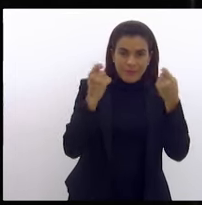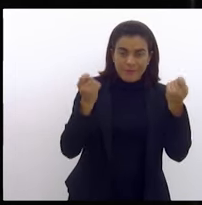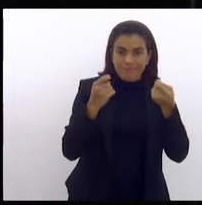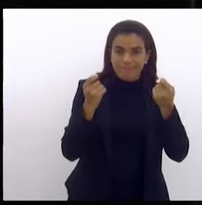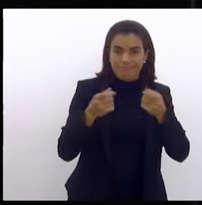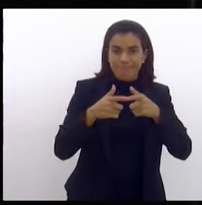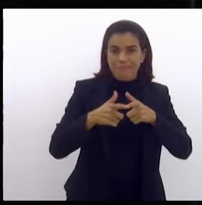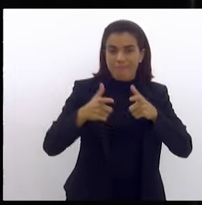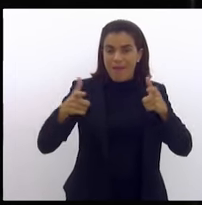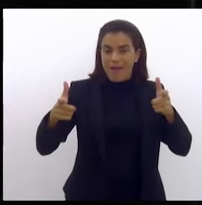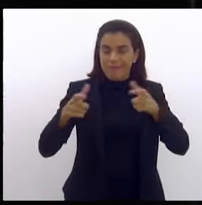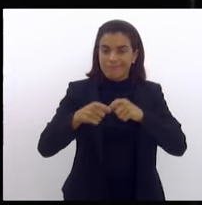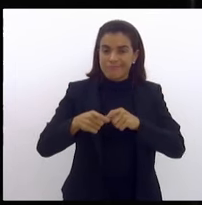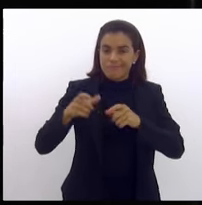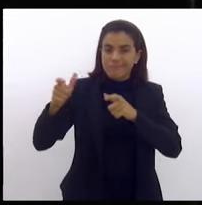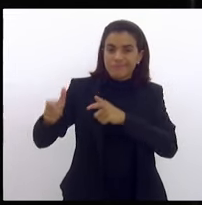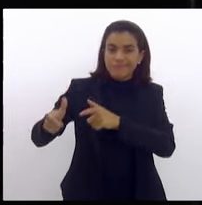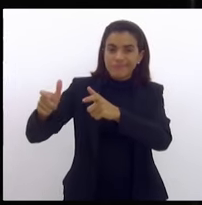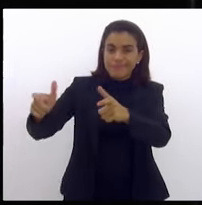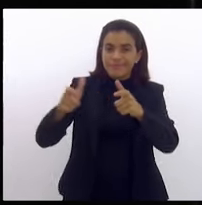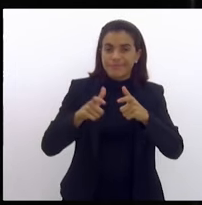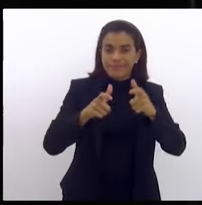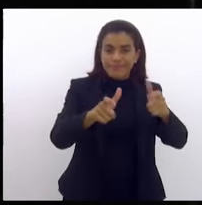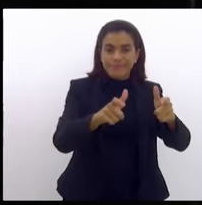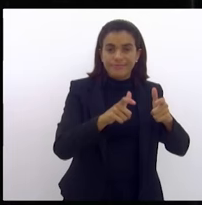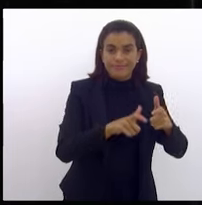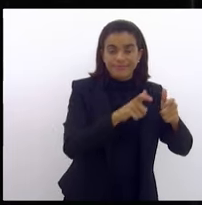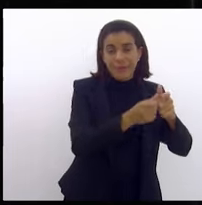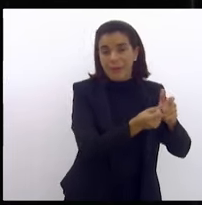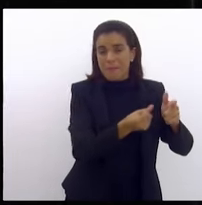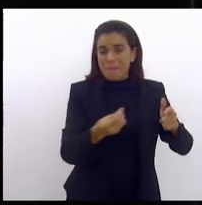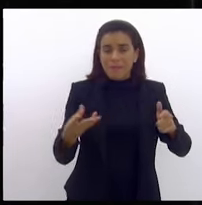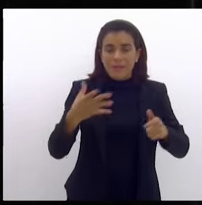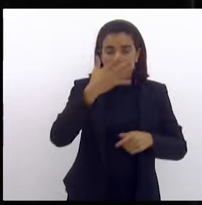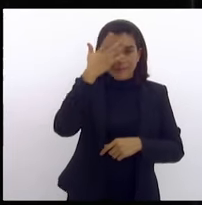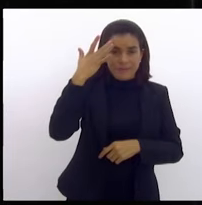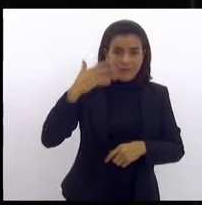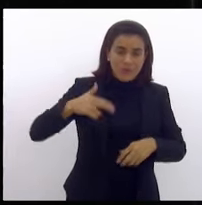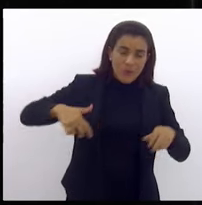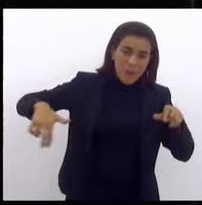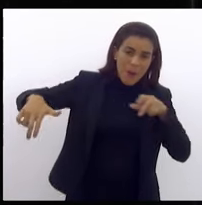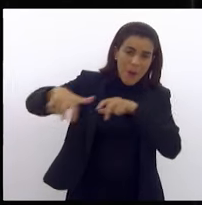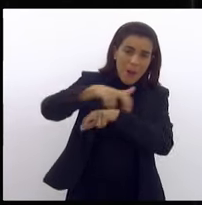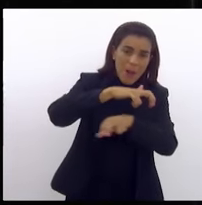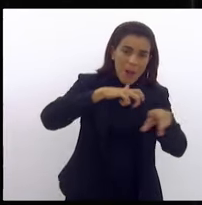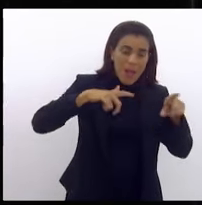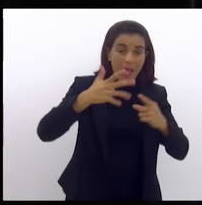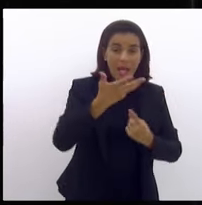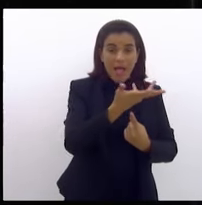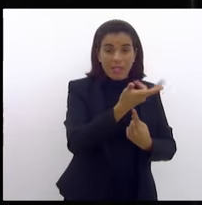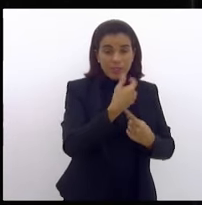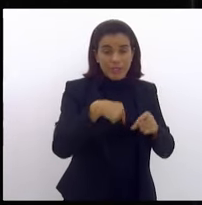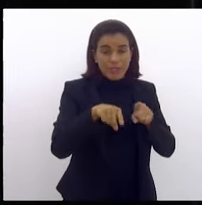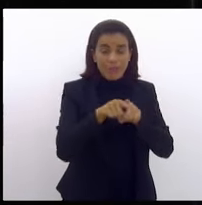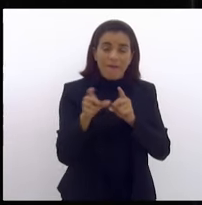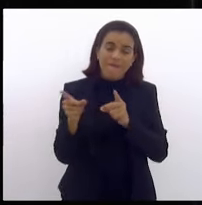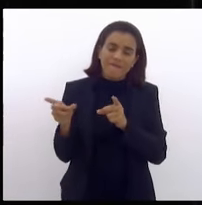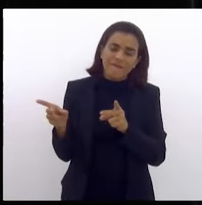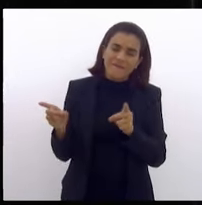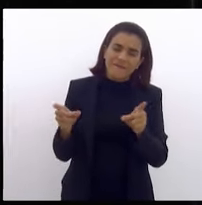estão sendo realizados, passam milhares de pessoas, dezenas de artistas,